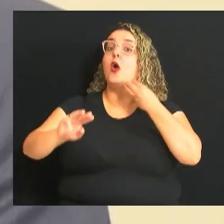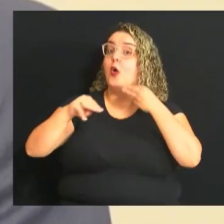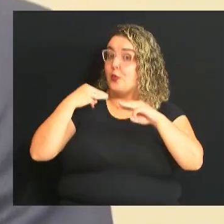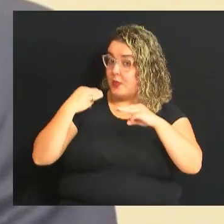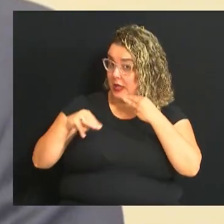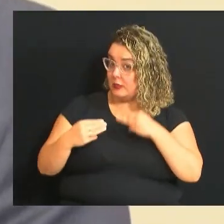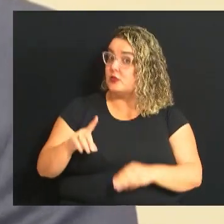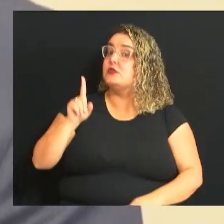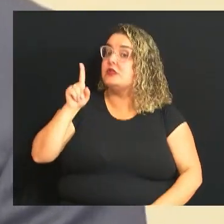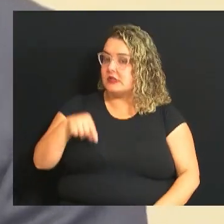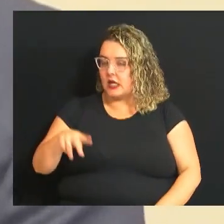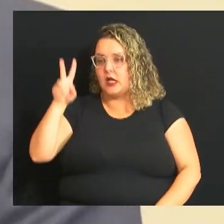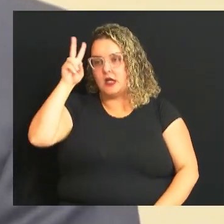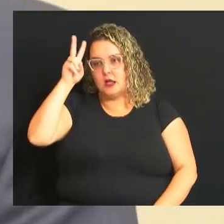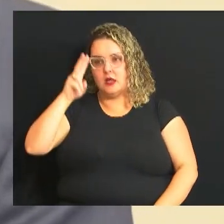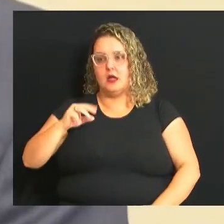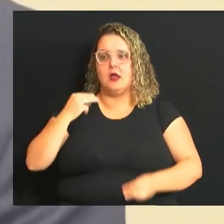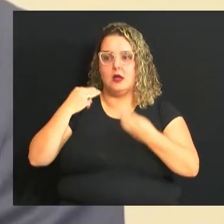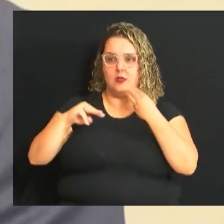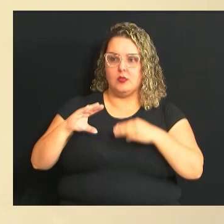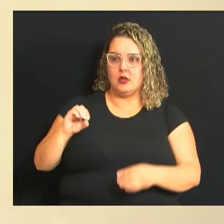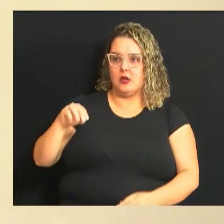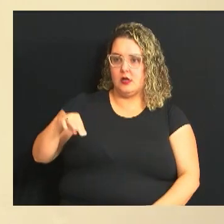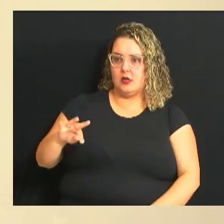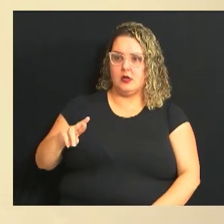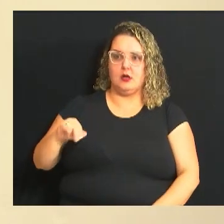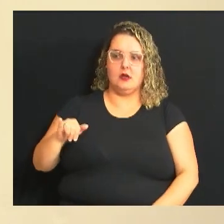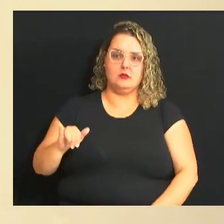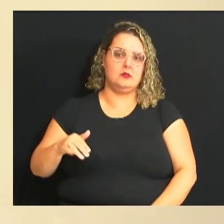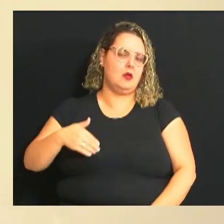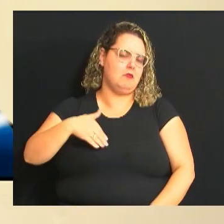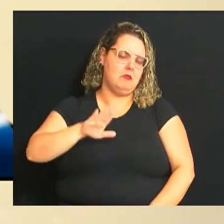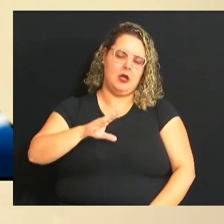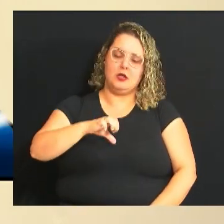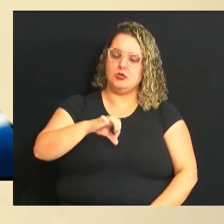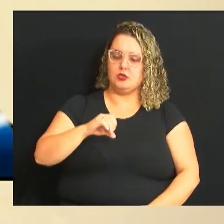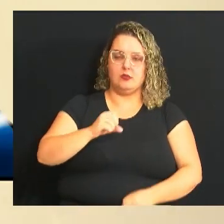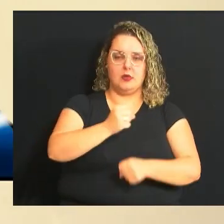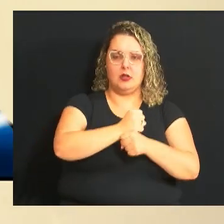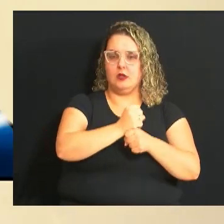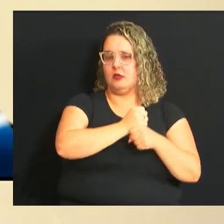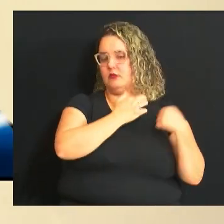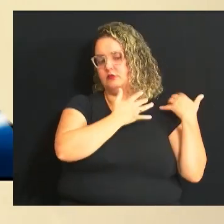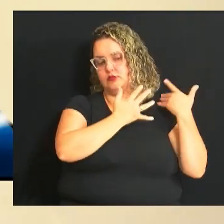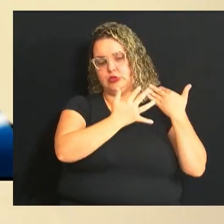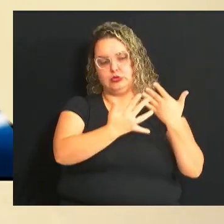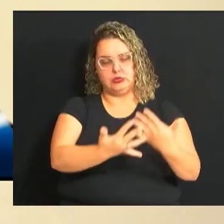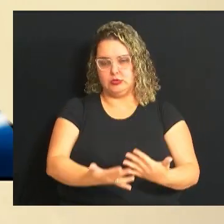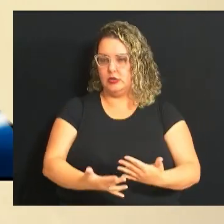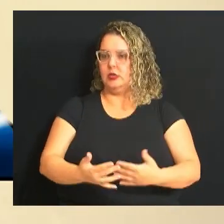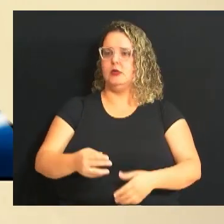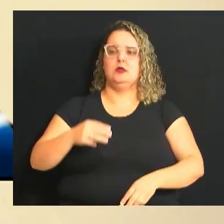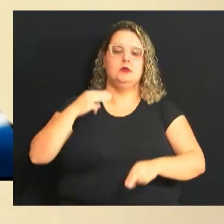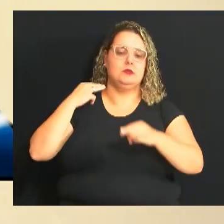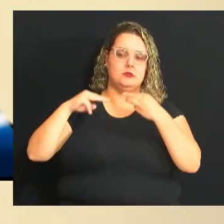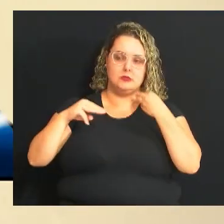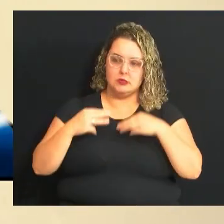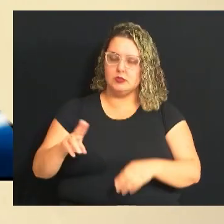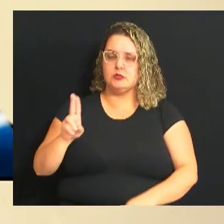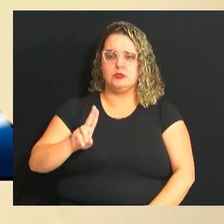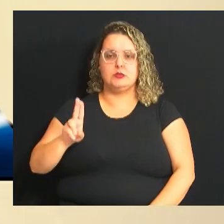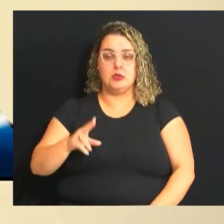uma música que faz parte da história já está no Brasil há mais de 90 anos sendo